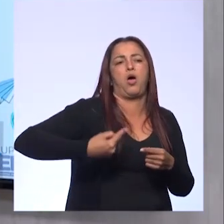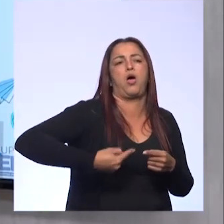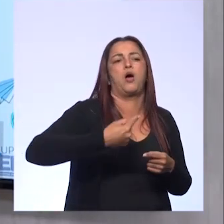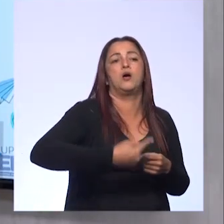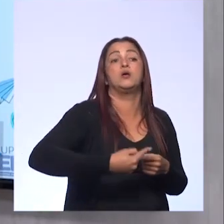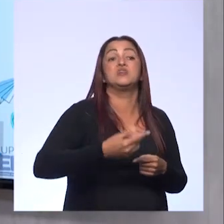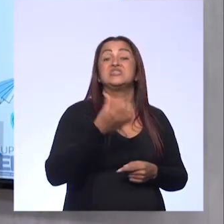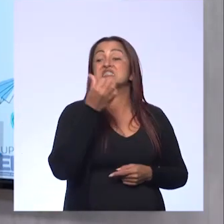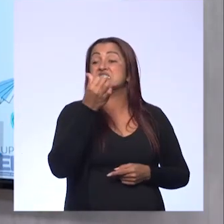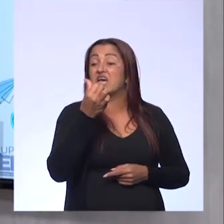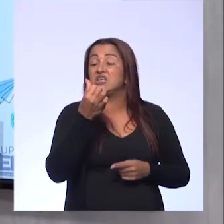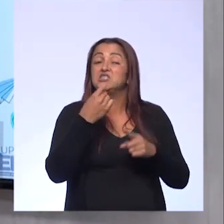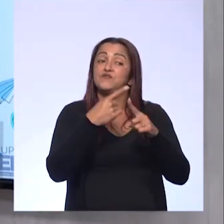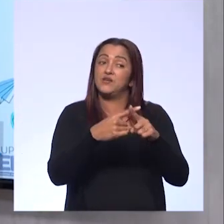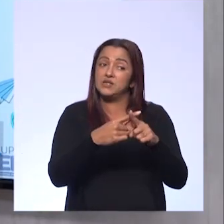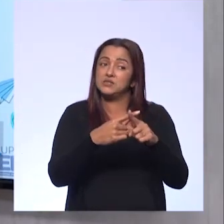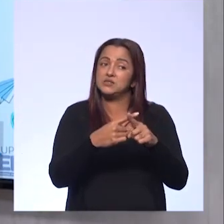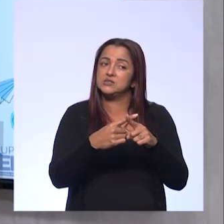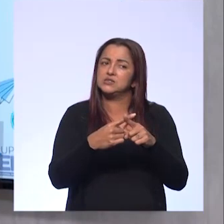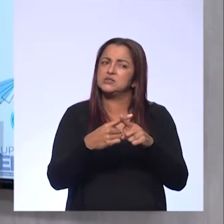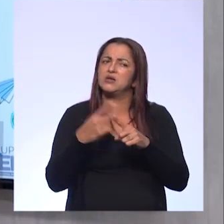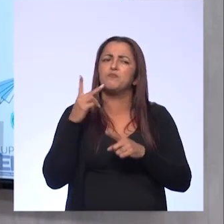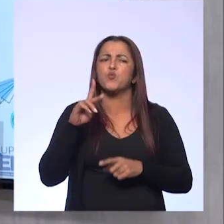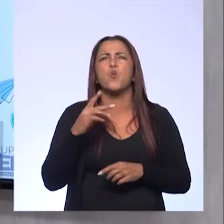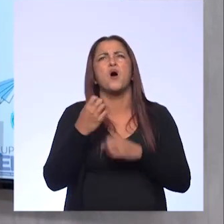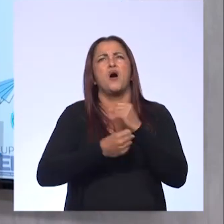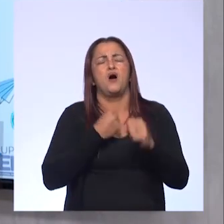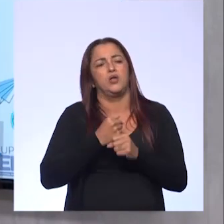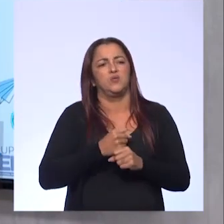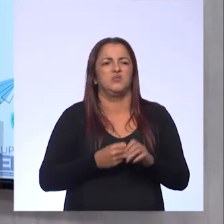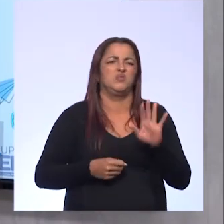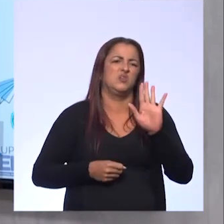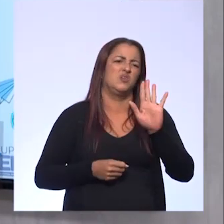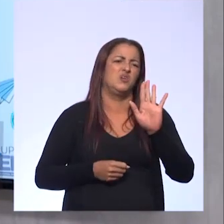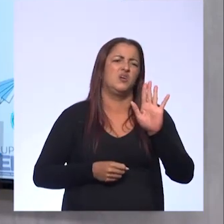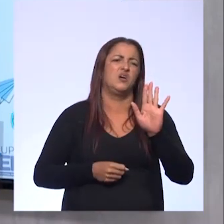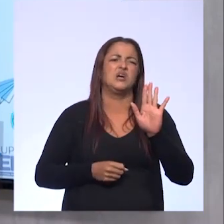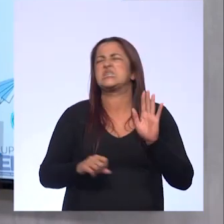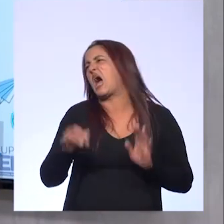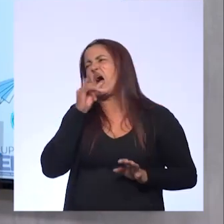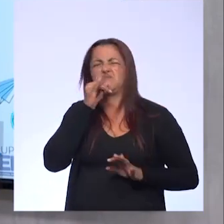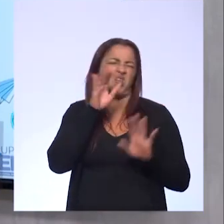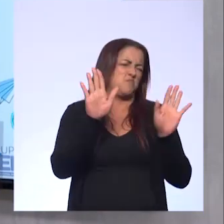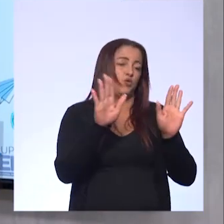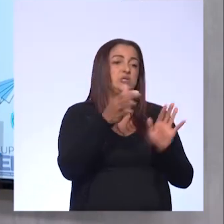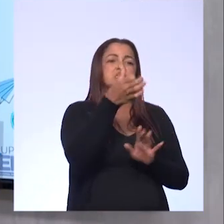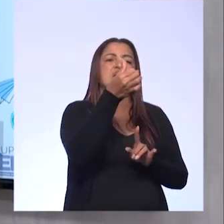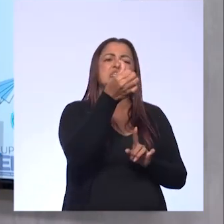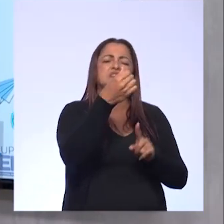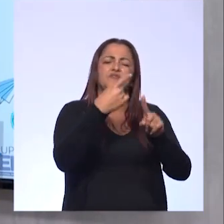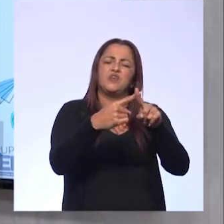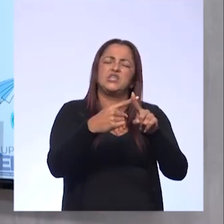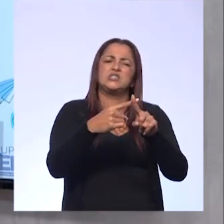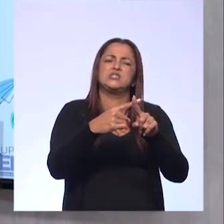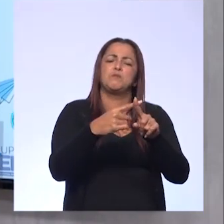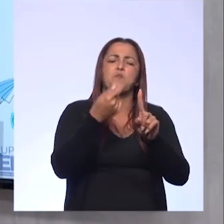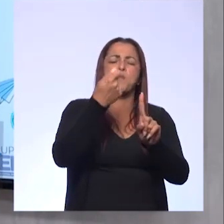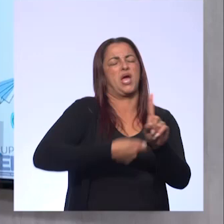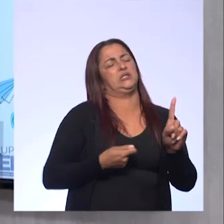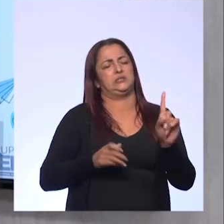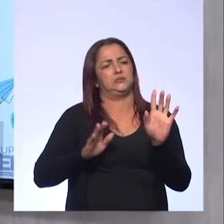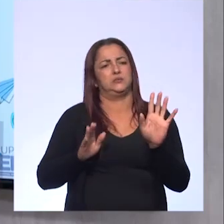às vezes por mal não vão pensar o seguinte seis meses cinema